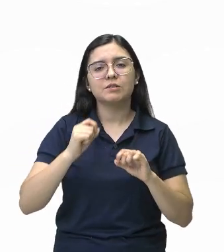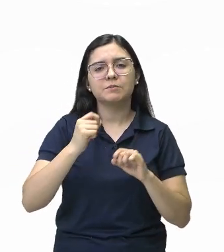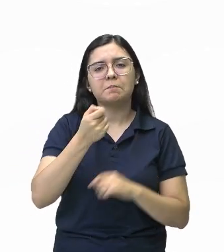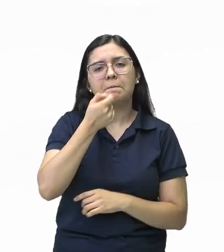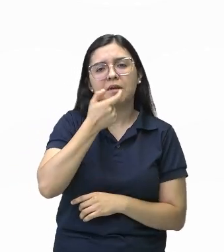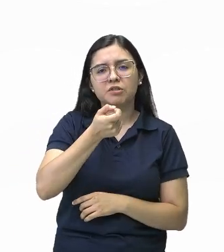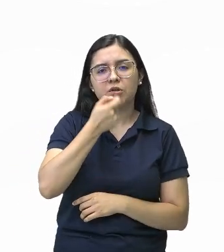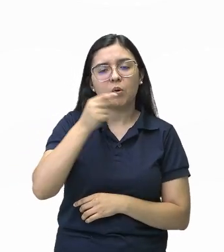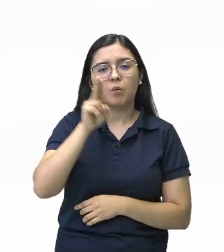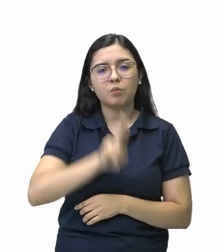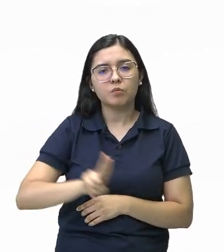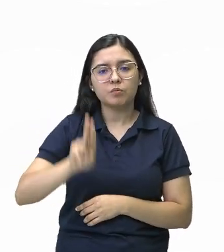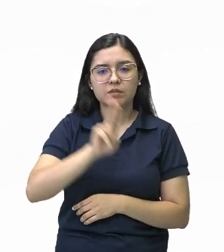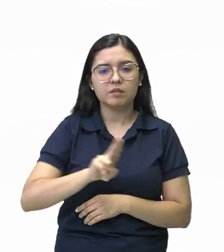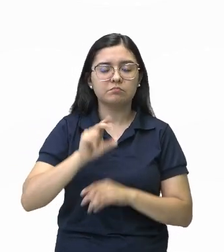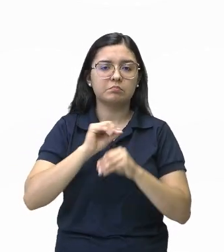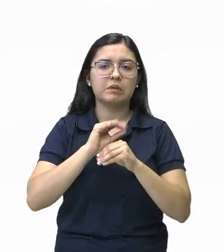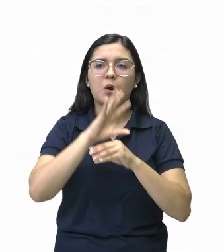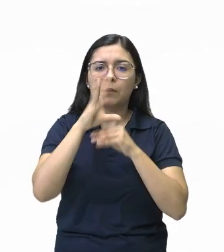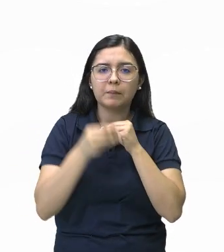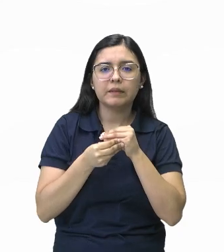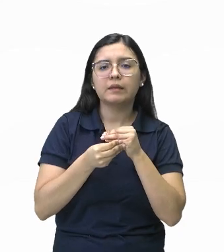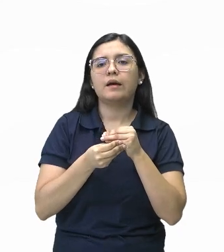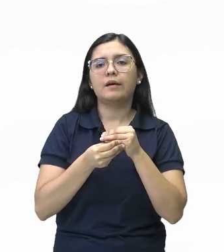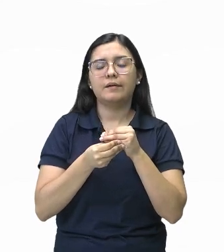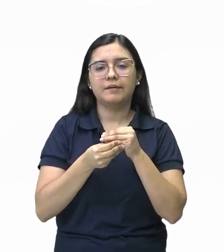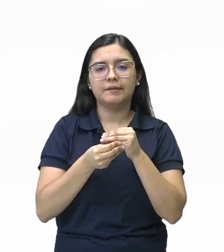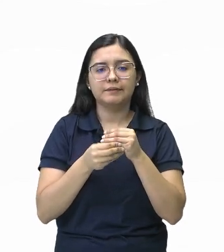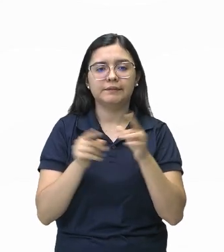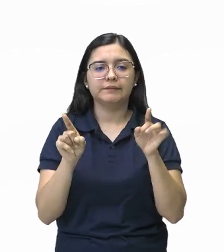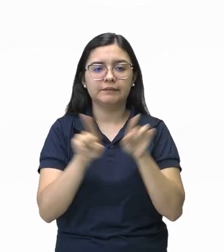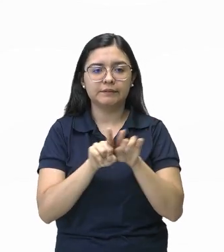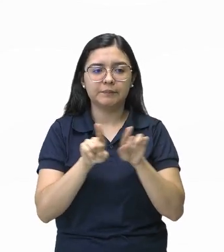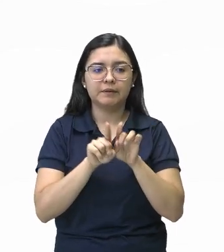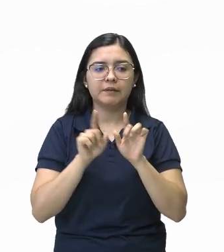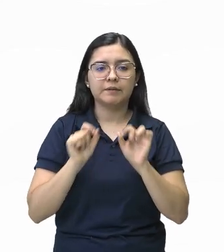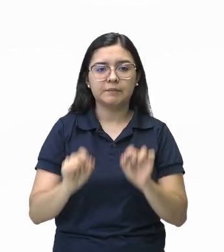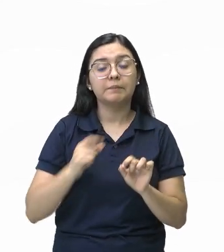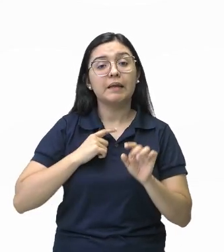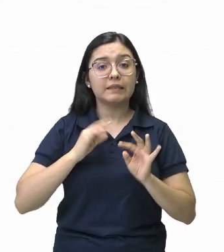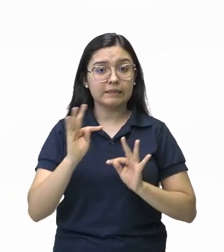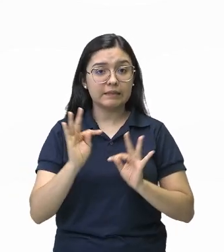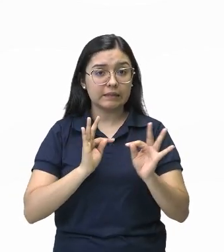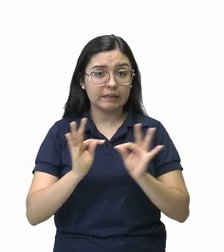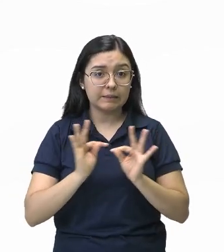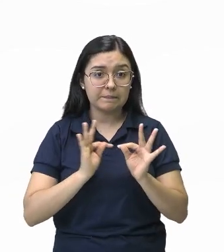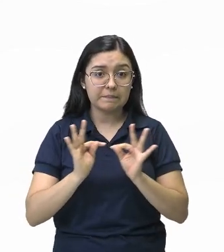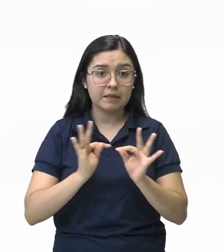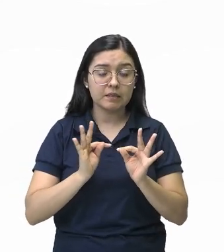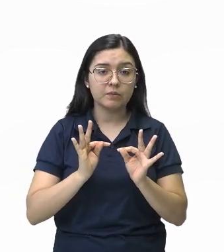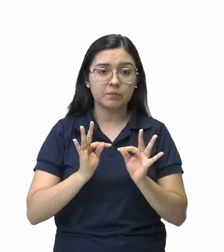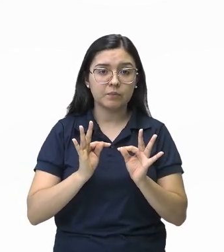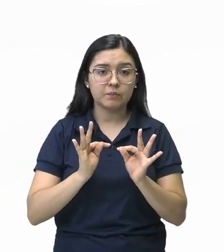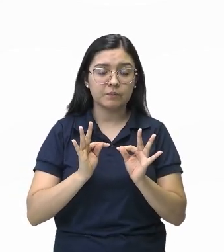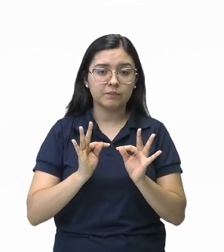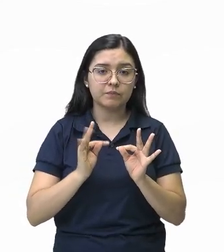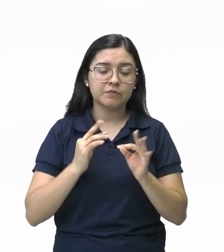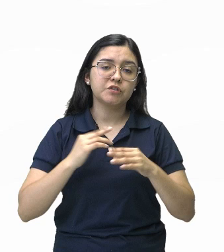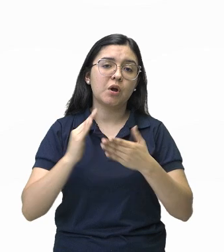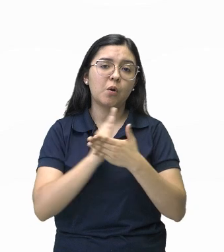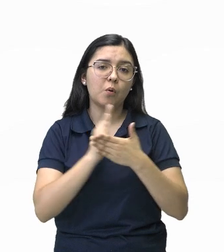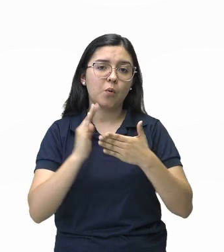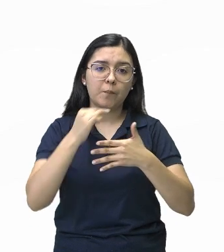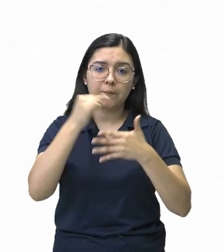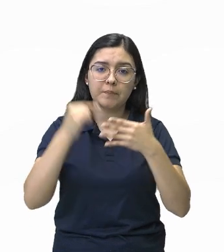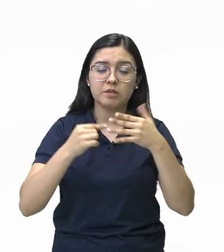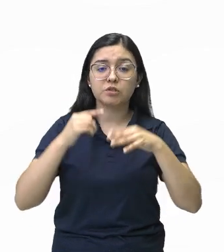utilizados para complementar, para fazer tratamentos de determinadas doenças